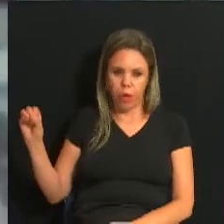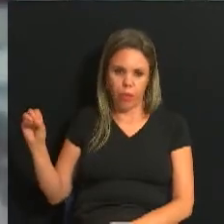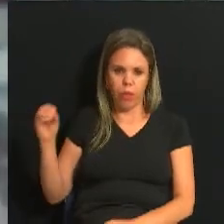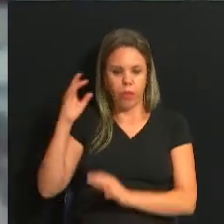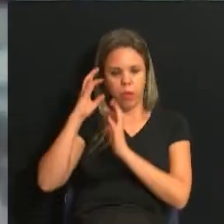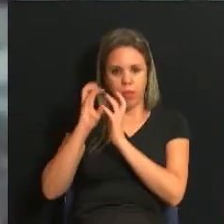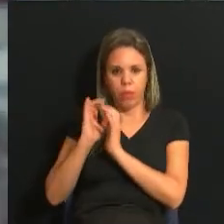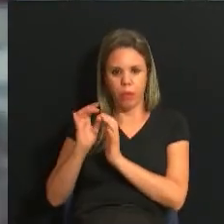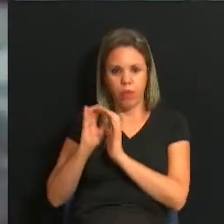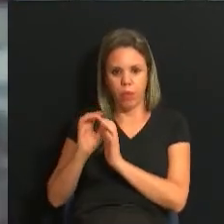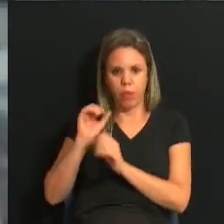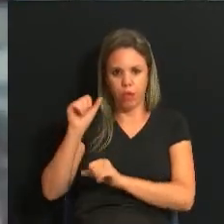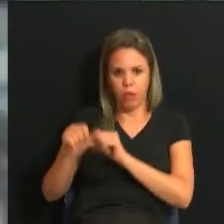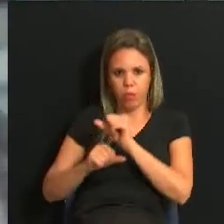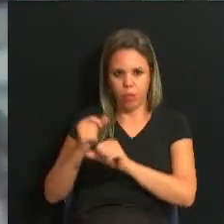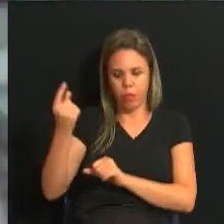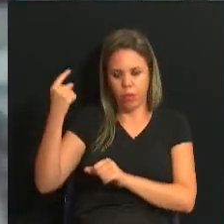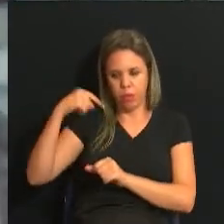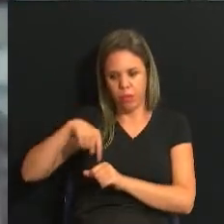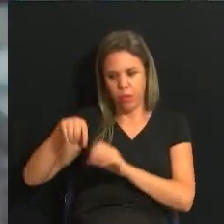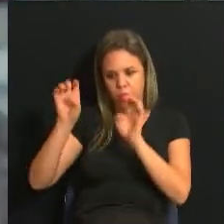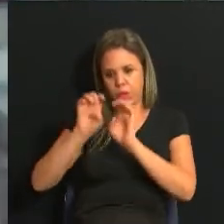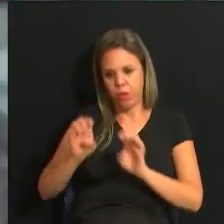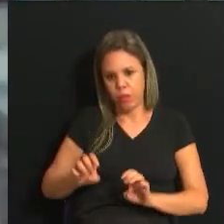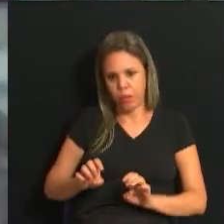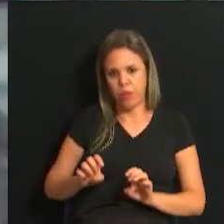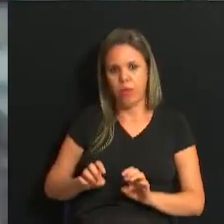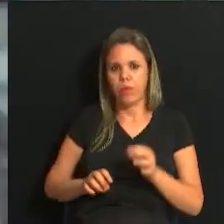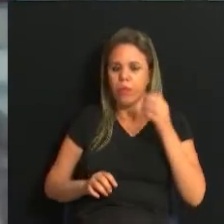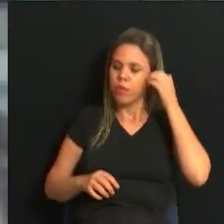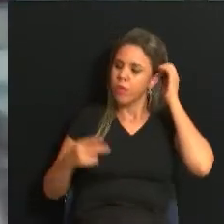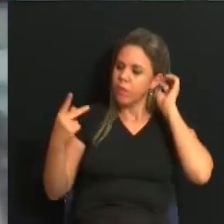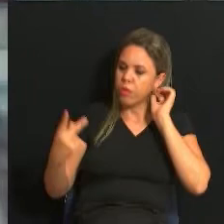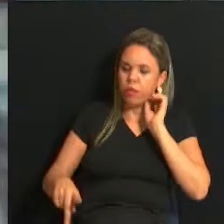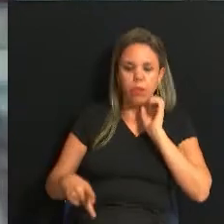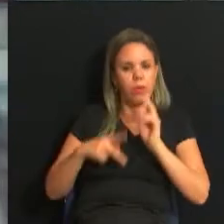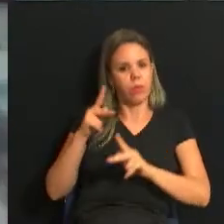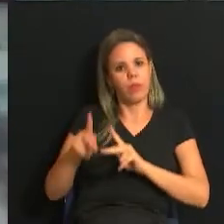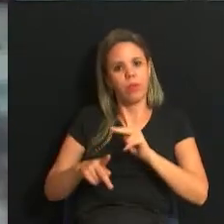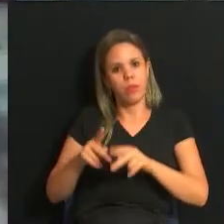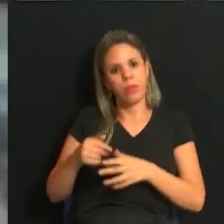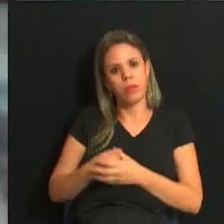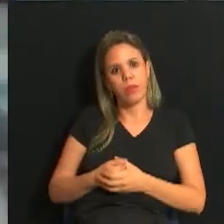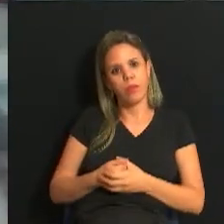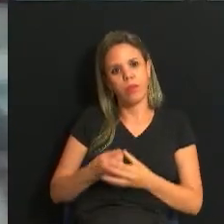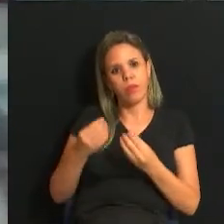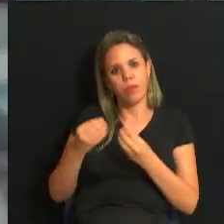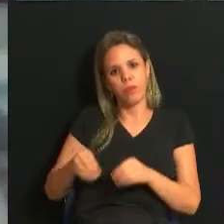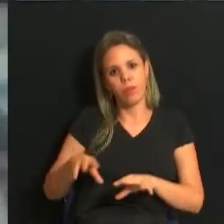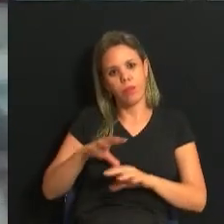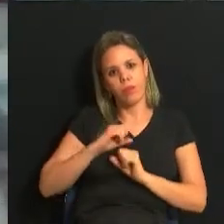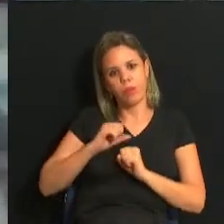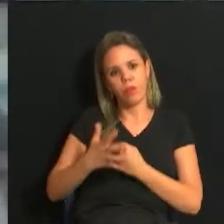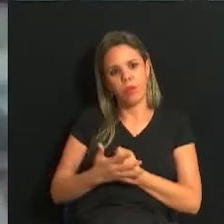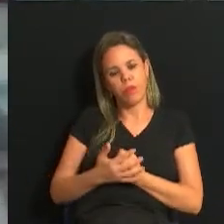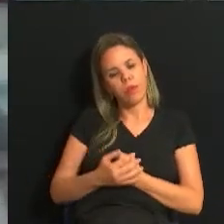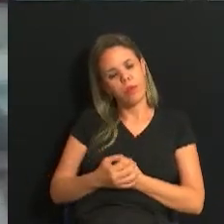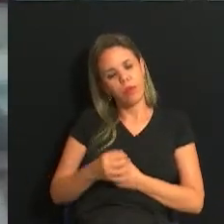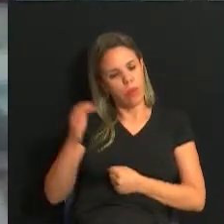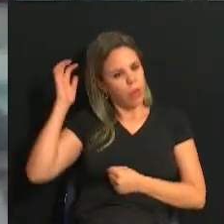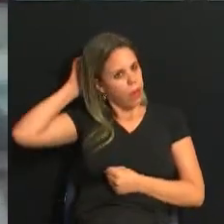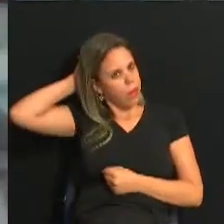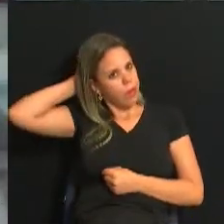na morfologia, na estrutura de funcionamento dele, mesmo as pessoas que não foram acometidas pela Covid. Então, assim,